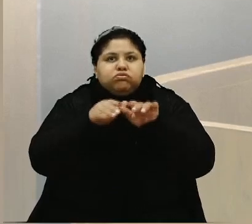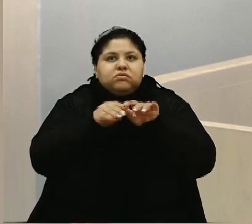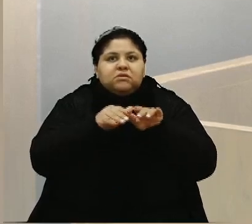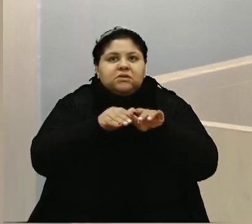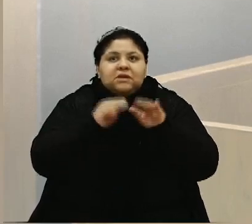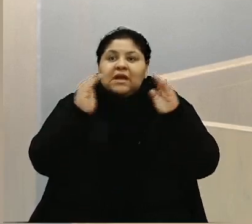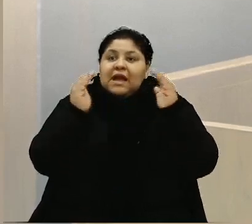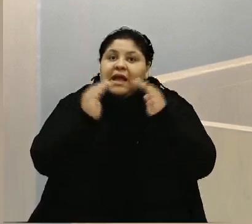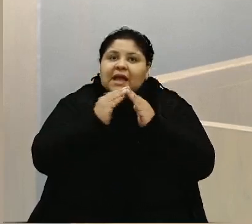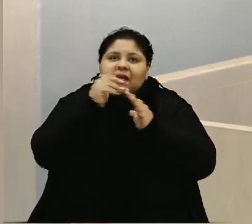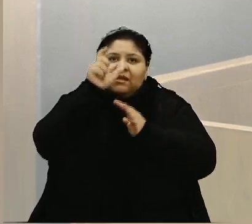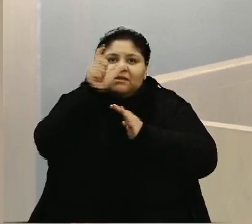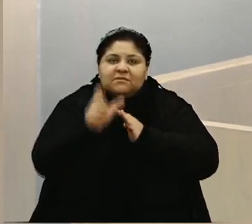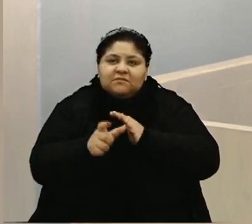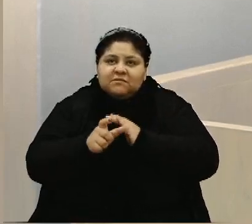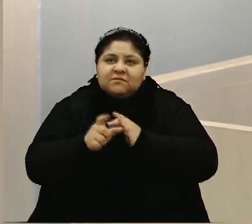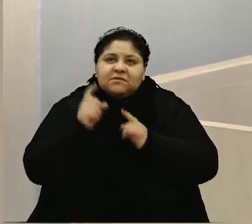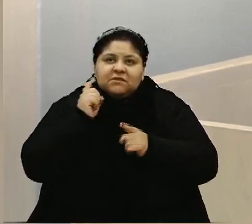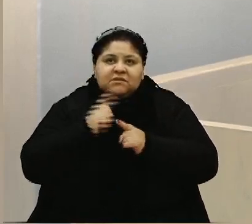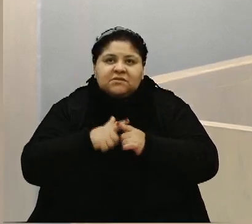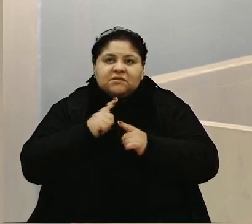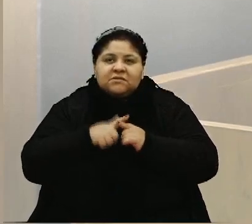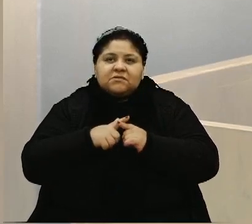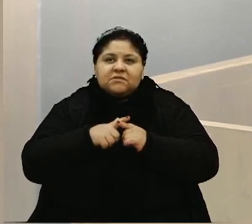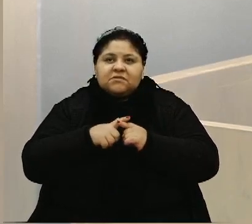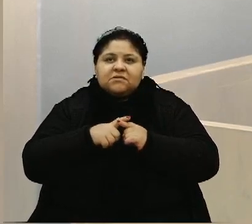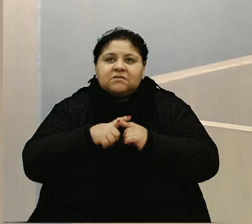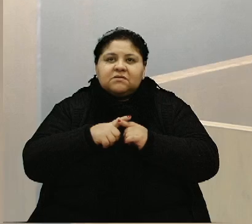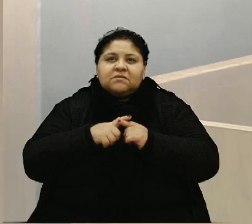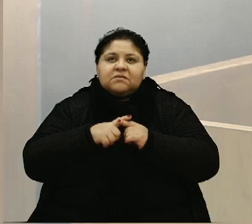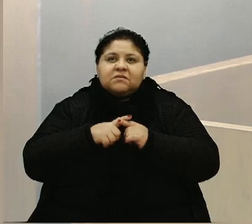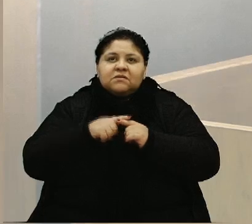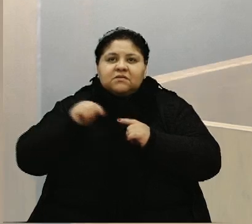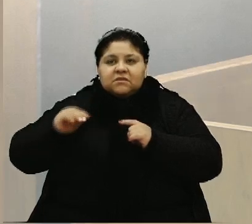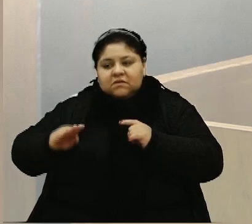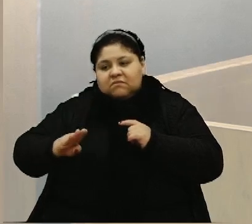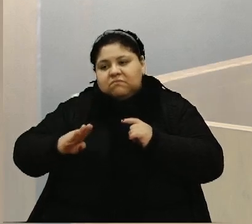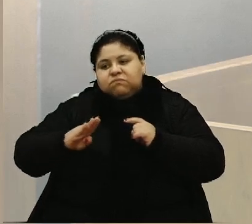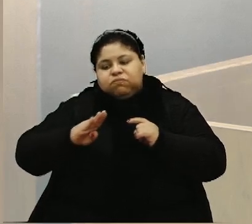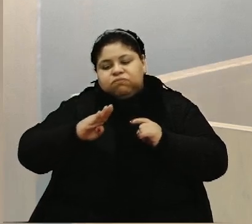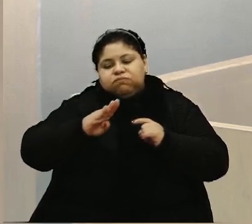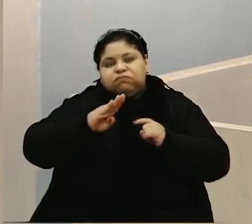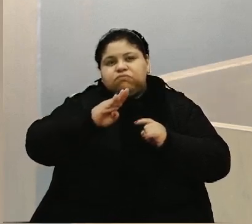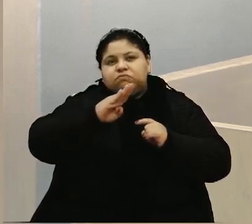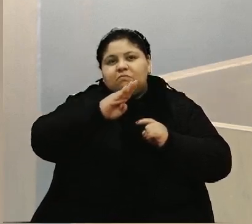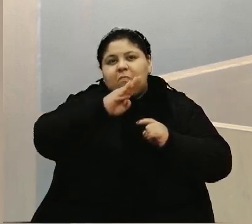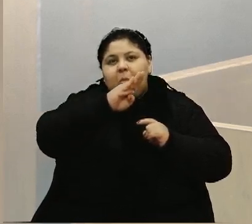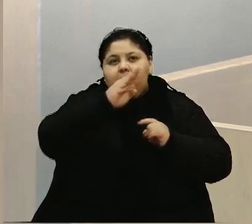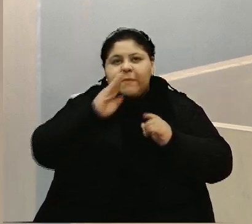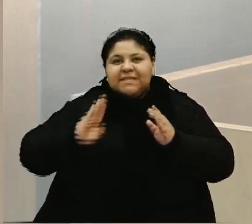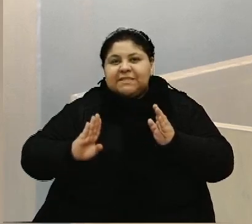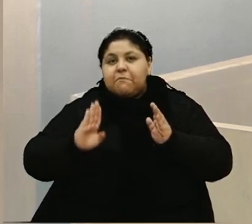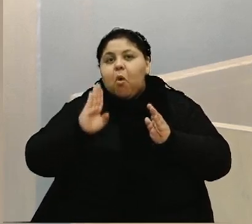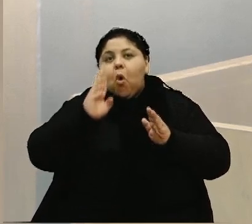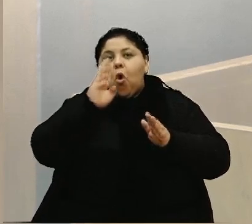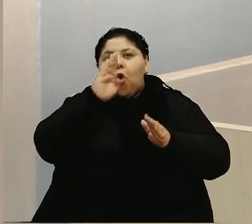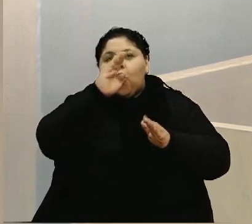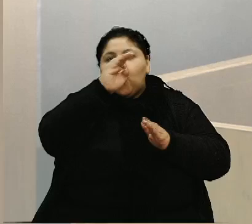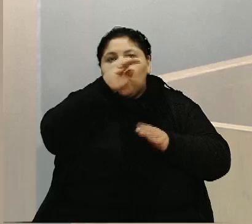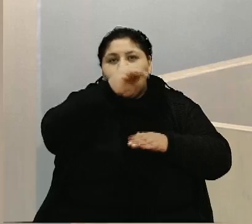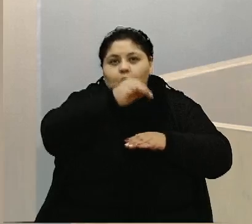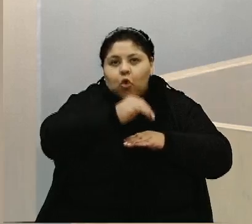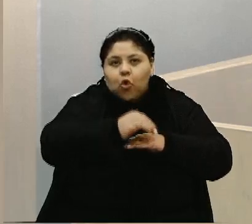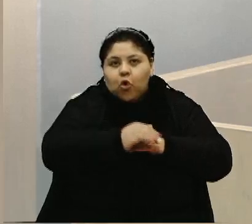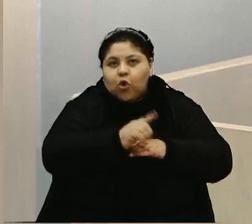uma moradora. Justamente por causa desses morros que são mais acentuados, que não tem pavimentação.